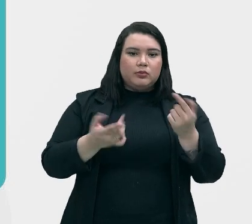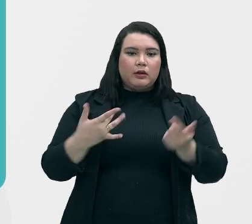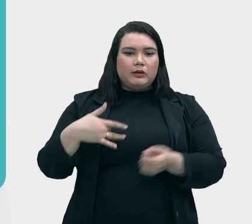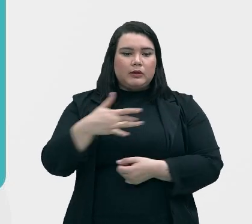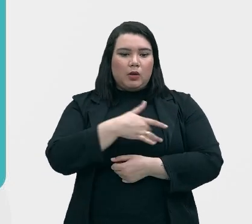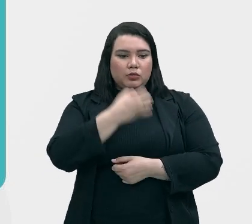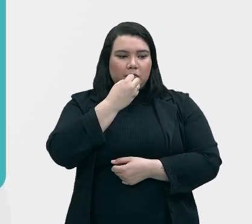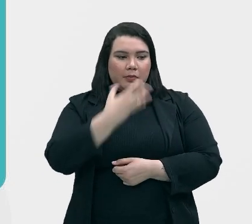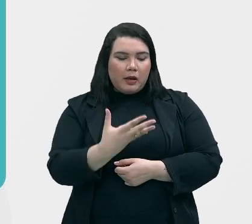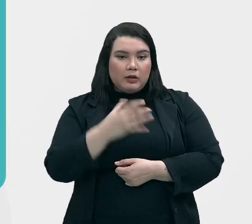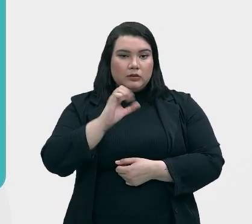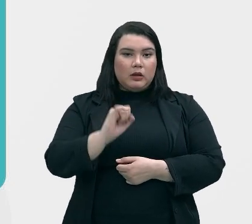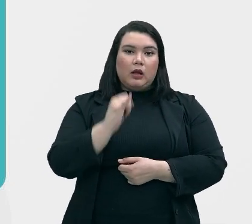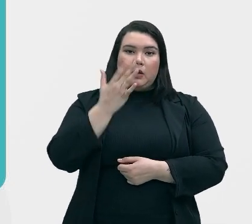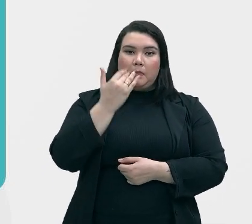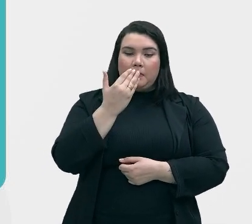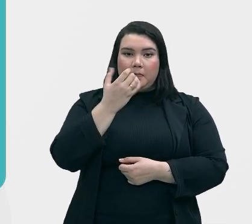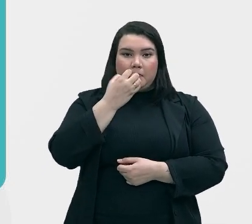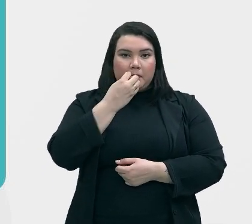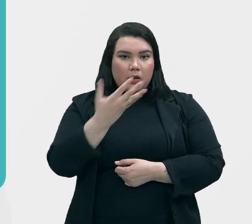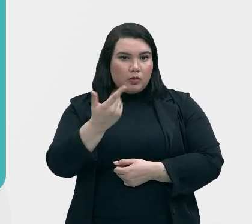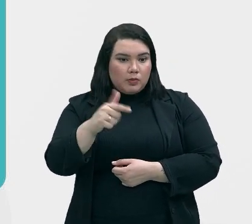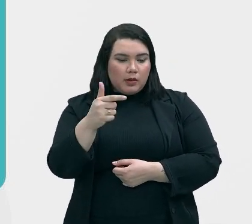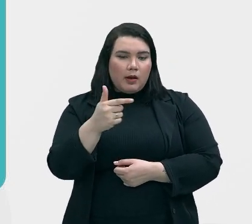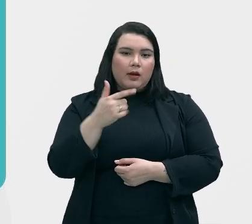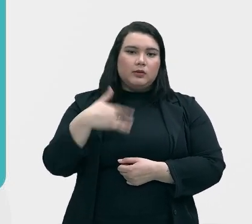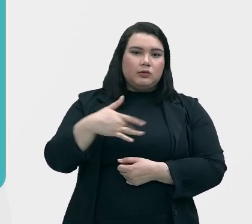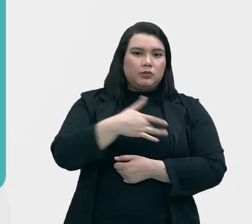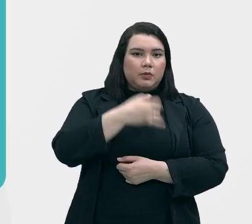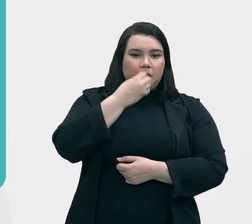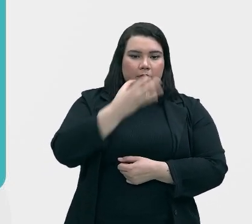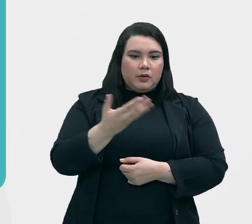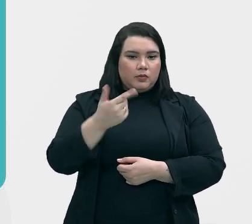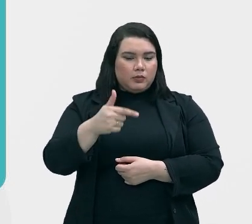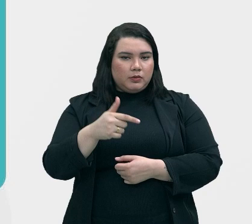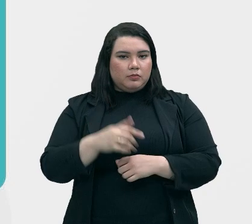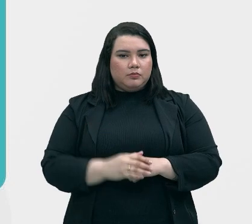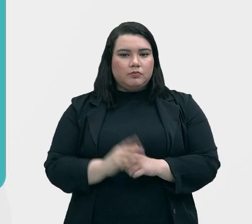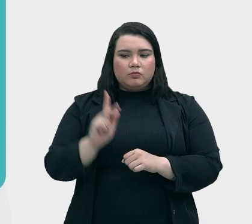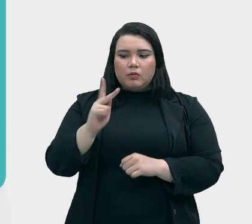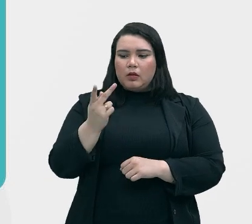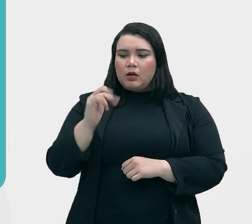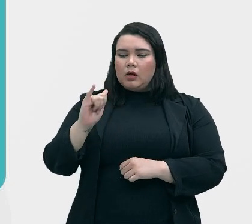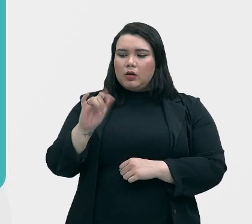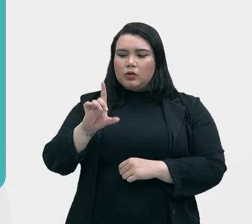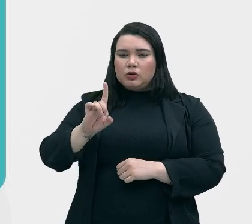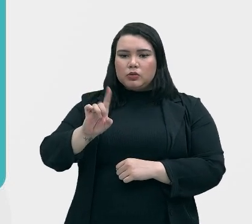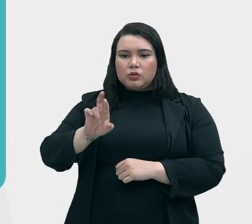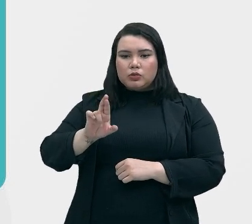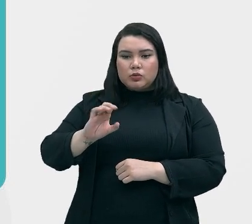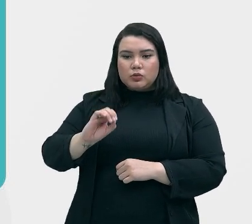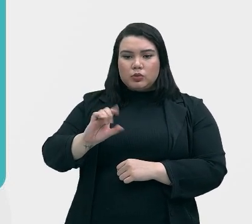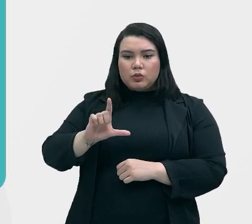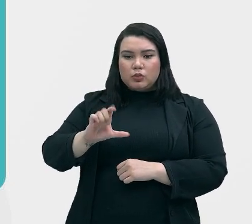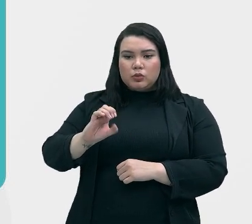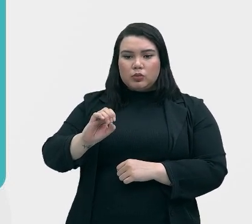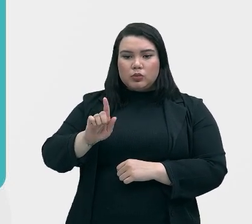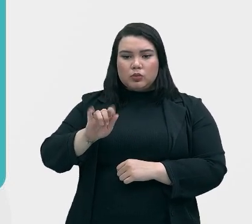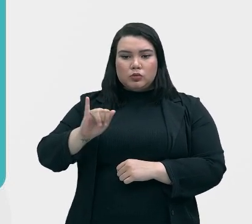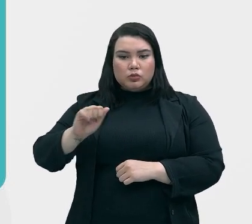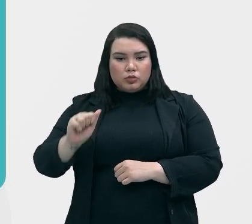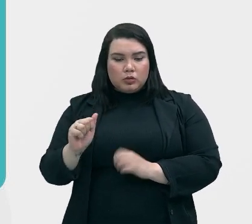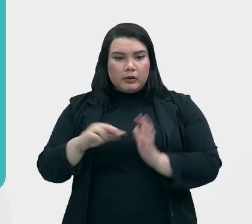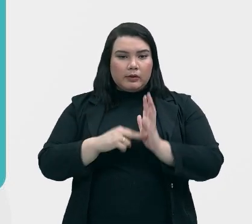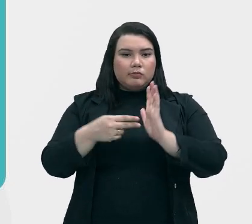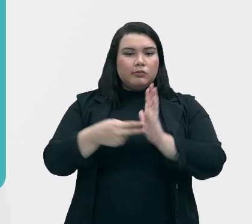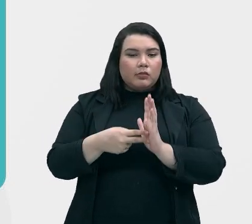mesma. Exatamente. Né? E aí também, quando a gente fala em hidrologia, a gente fala em água. Então, se a gente tem lugares